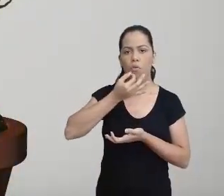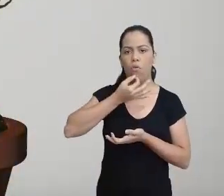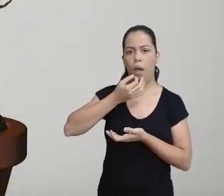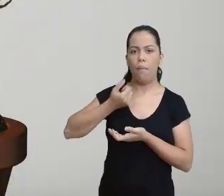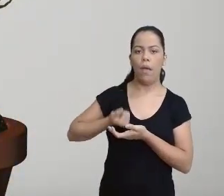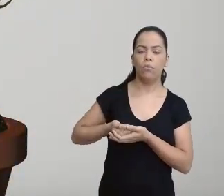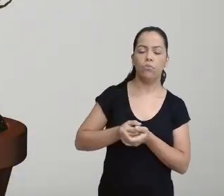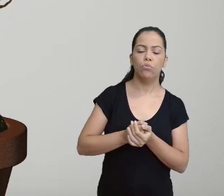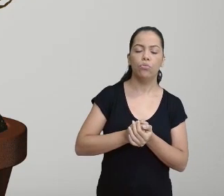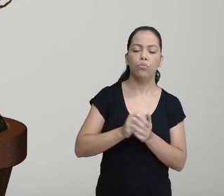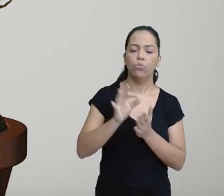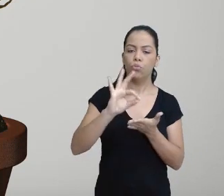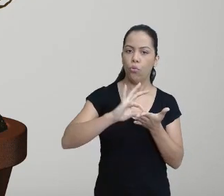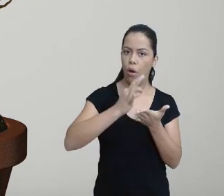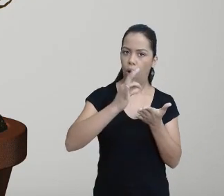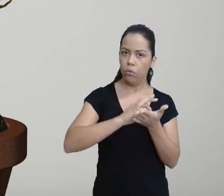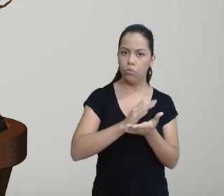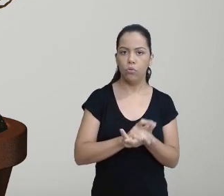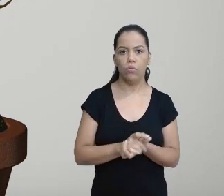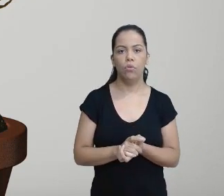crítica,